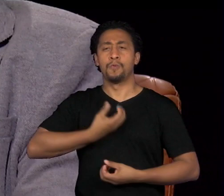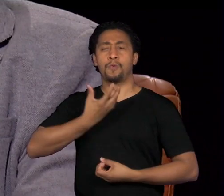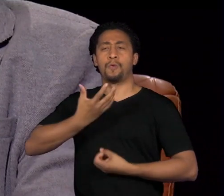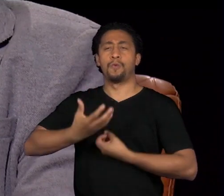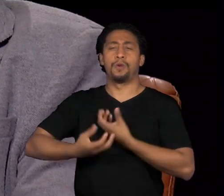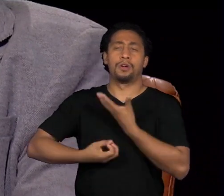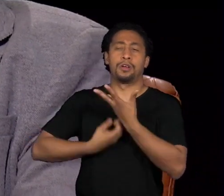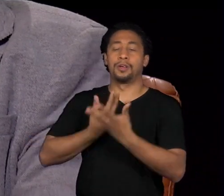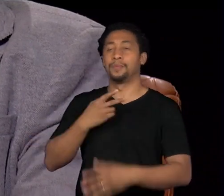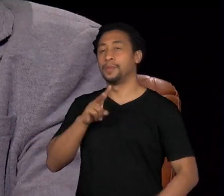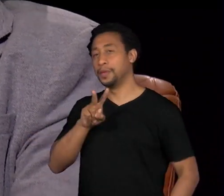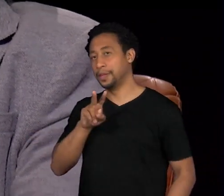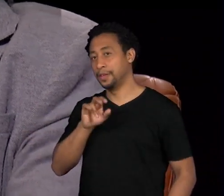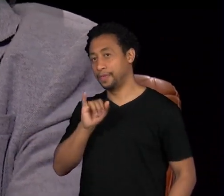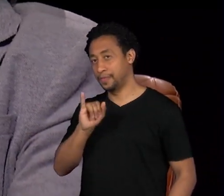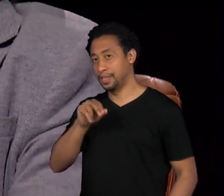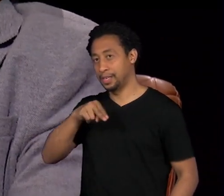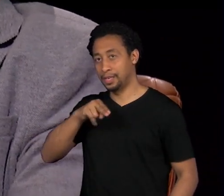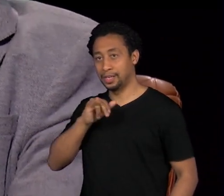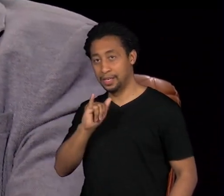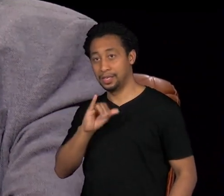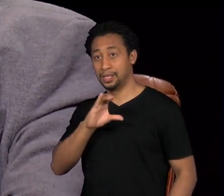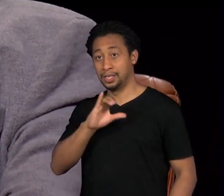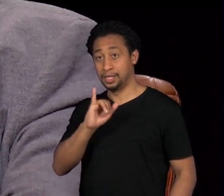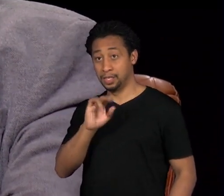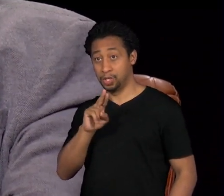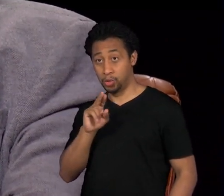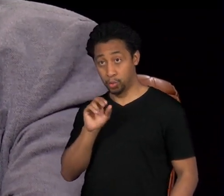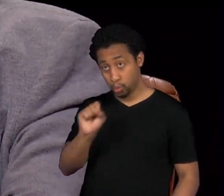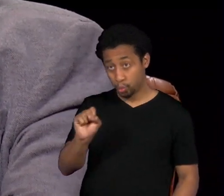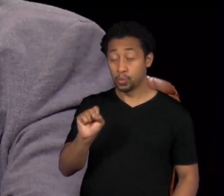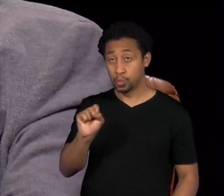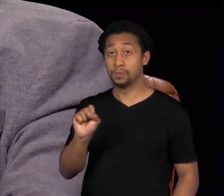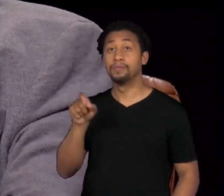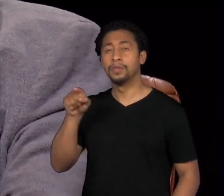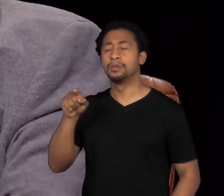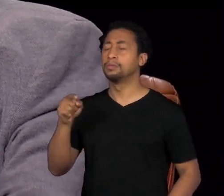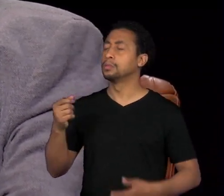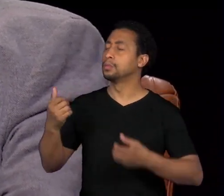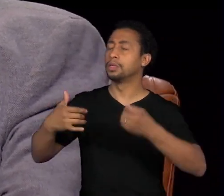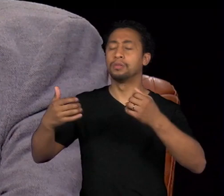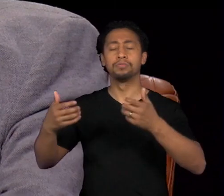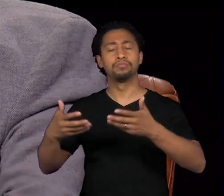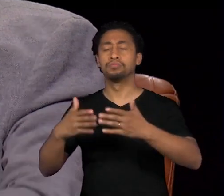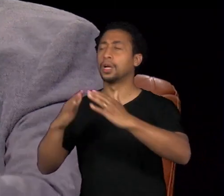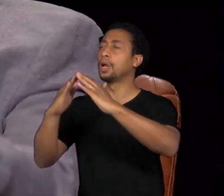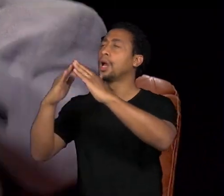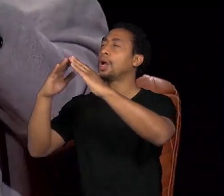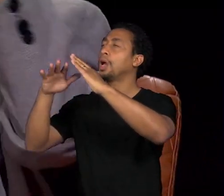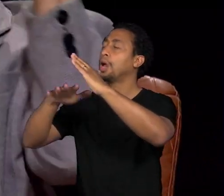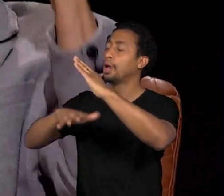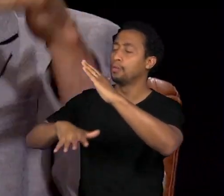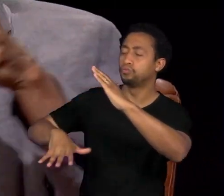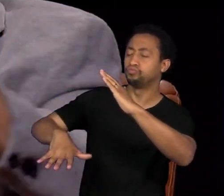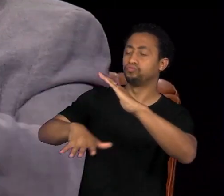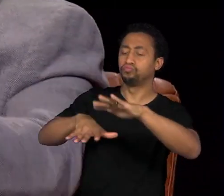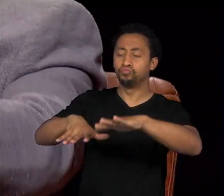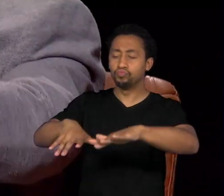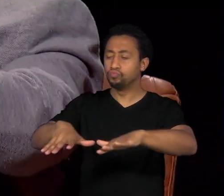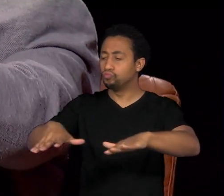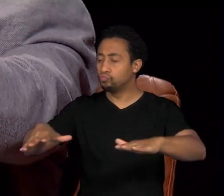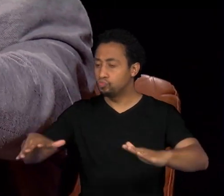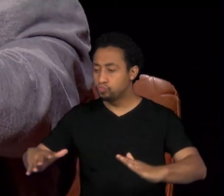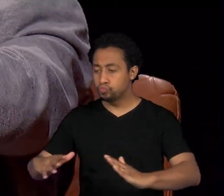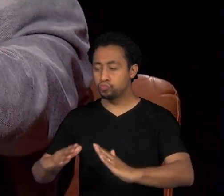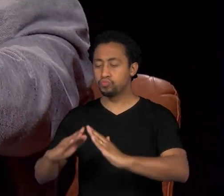em construção era ele queia era ele queia casas onde antes só havia chão como um pássaro sem asa ele subia